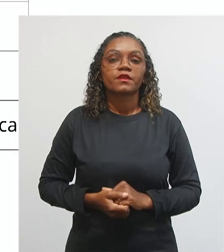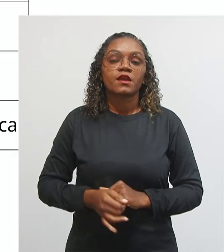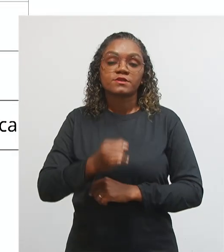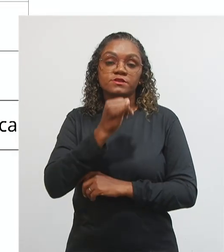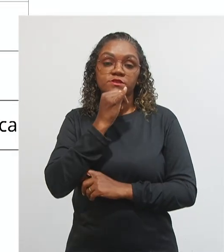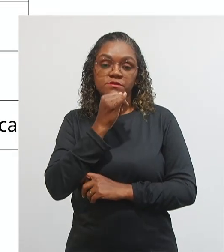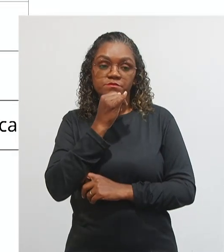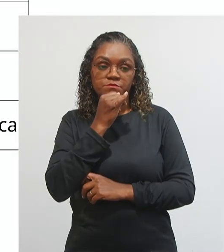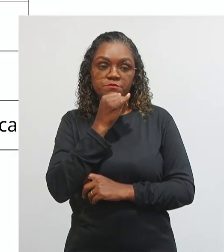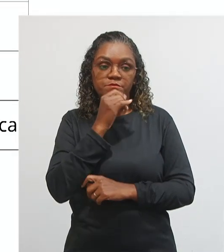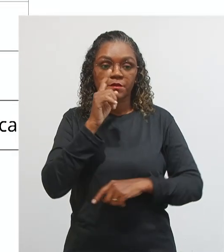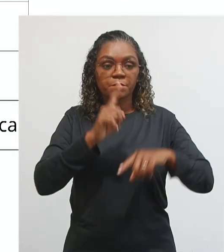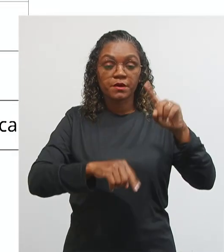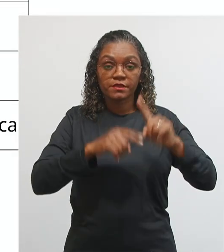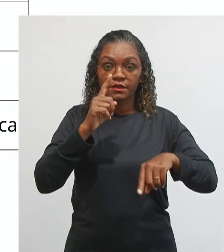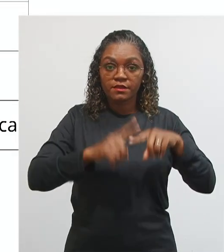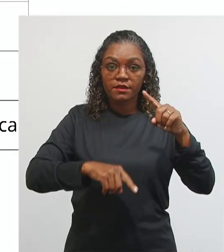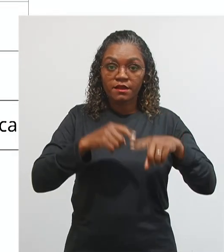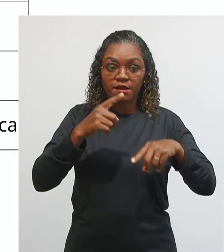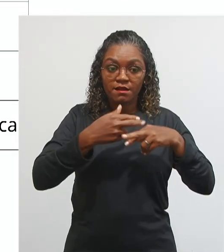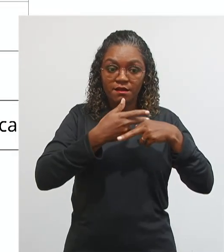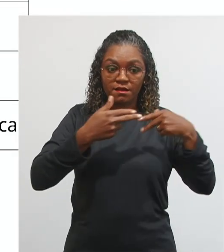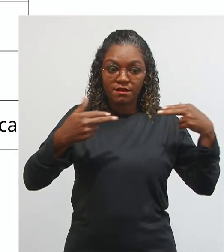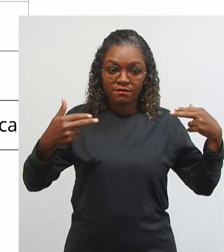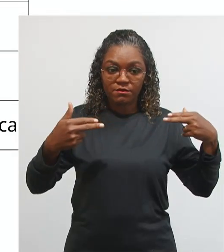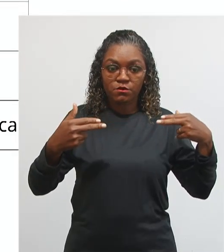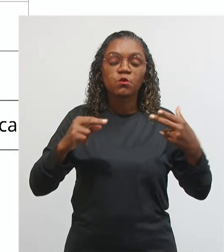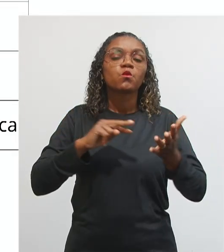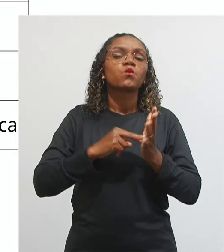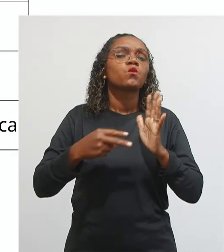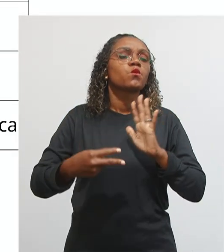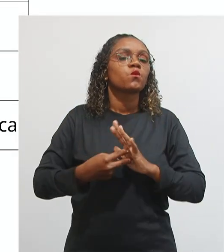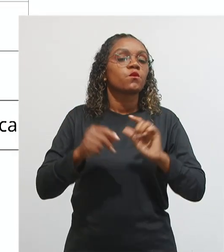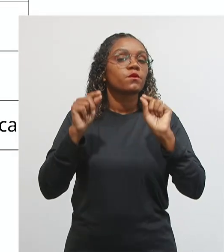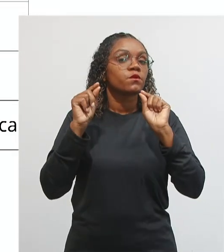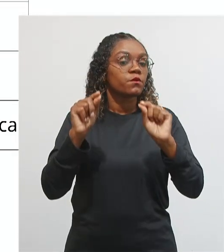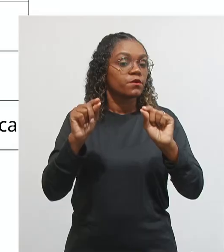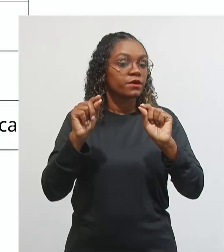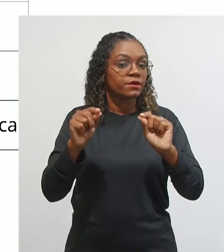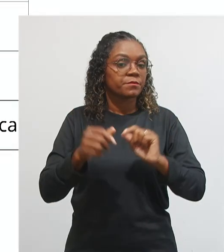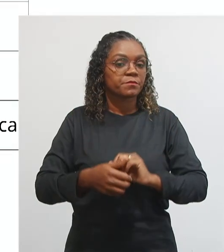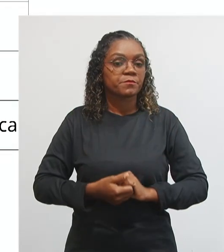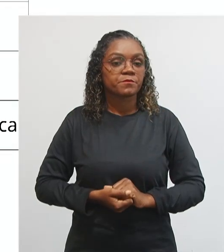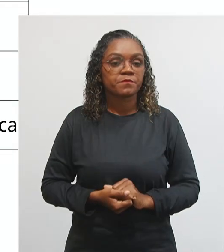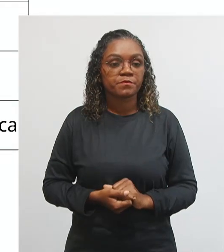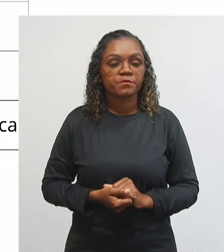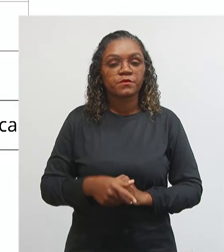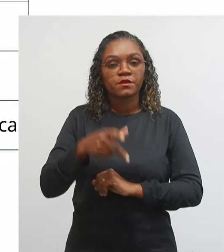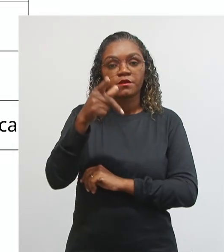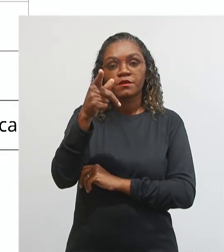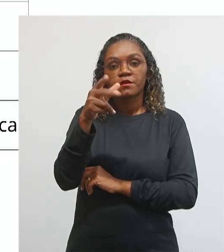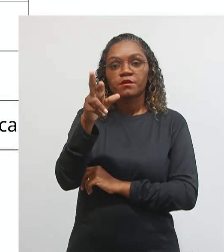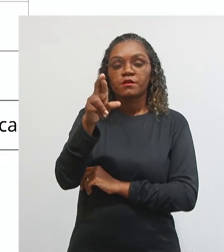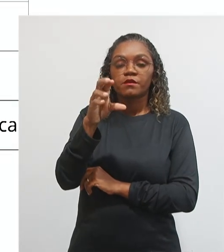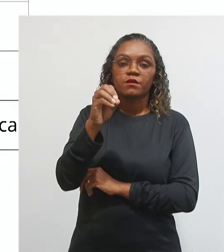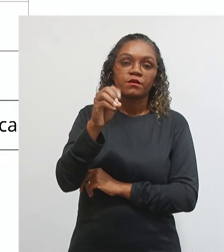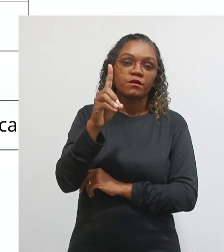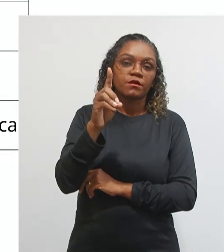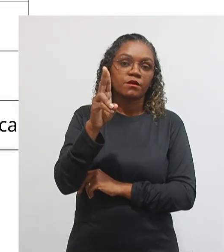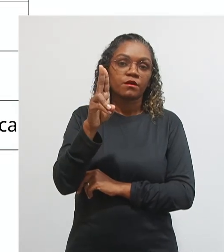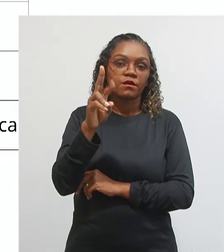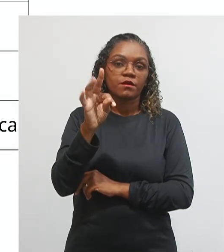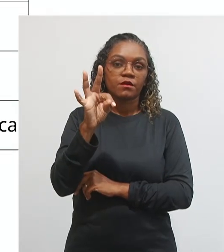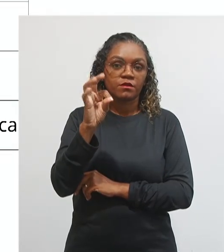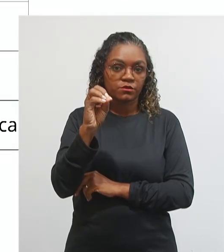bens físicos, né? O que são, no caso aqui, produtos, que aqui também a gente considera serviço